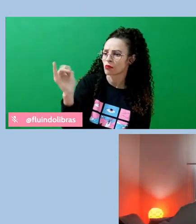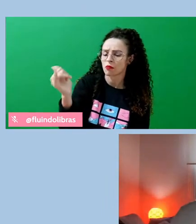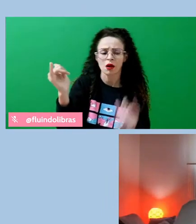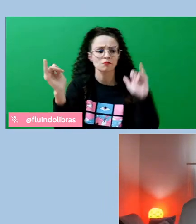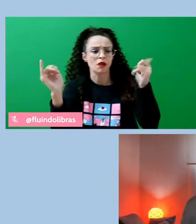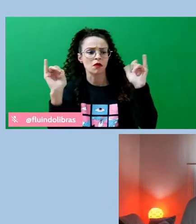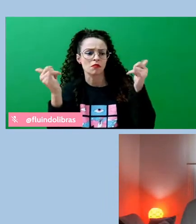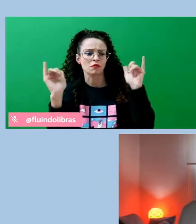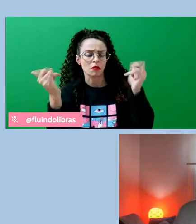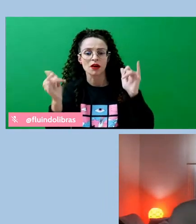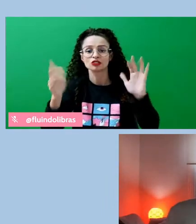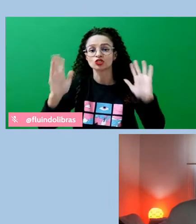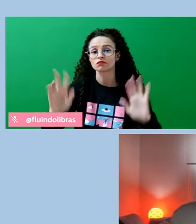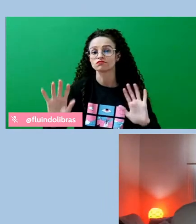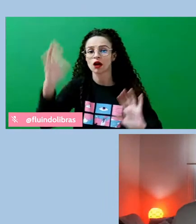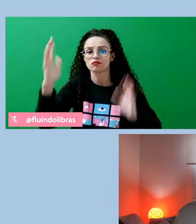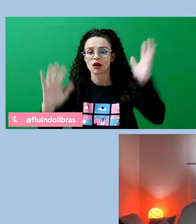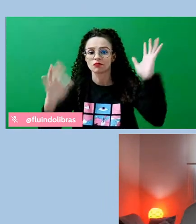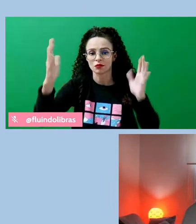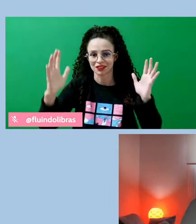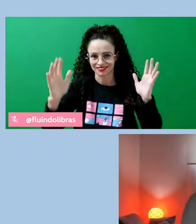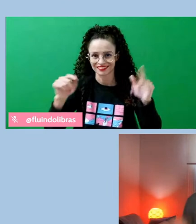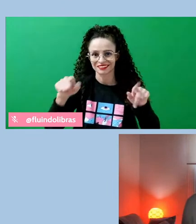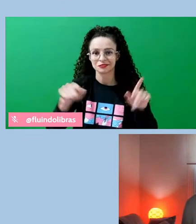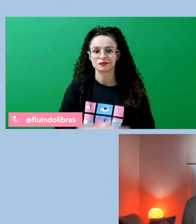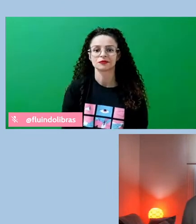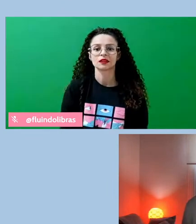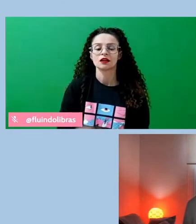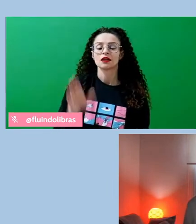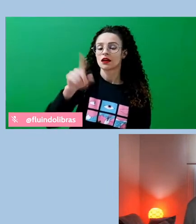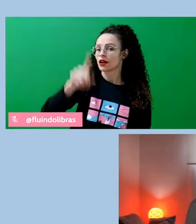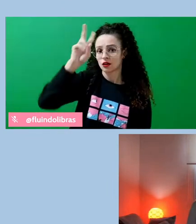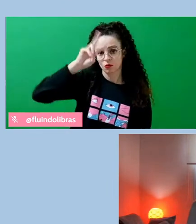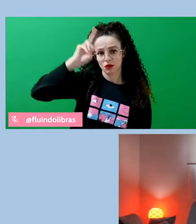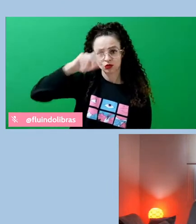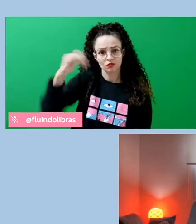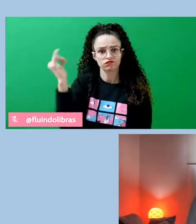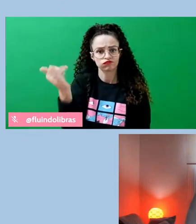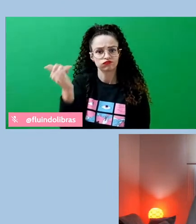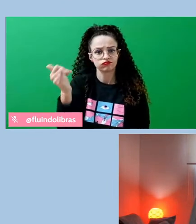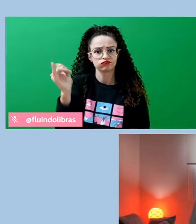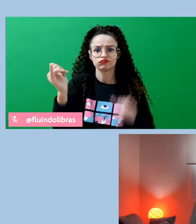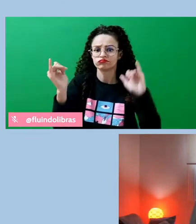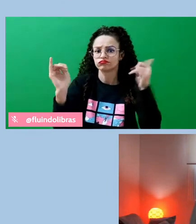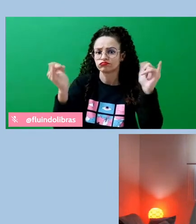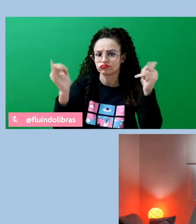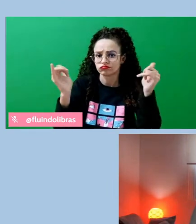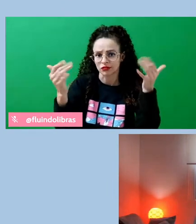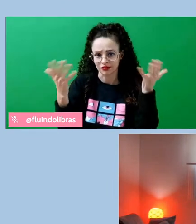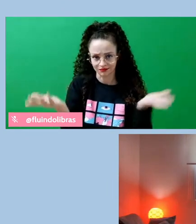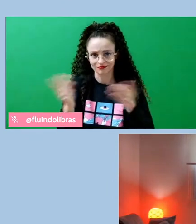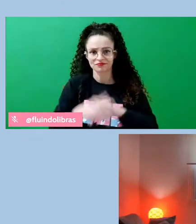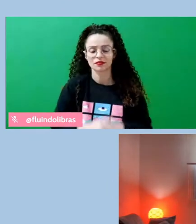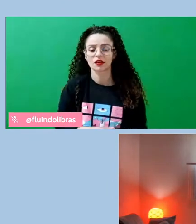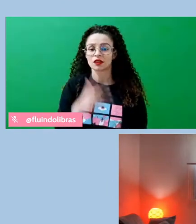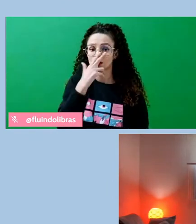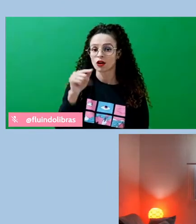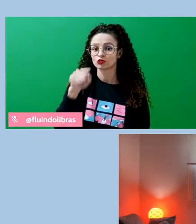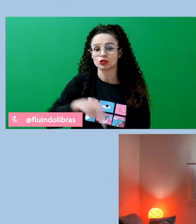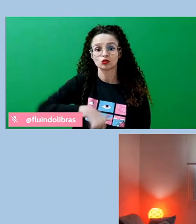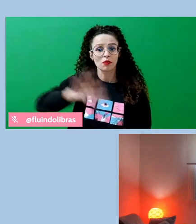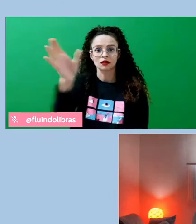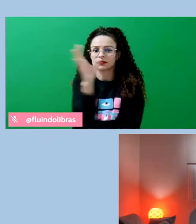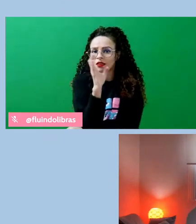contada e revivida até certo ponto. Mas é uma história sendo contada, simplesmente. E eu acho que isso é o mais fascinante. Foi o que a